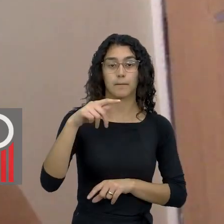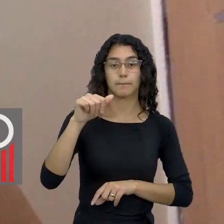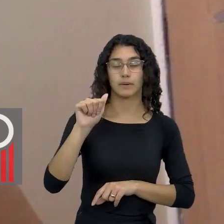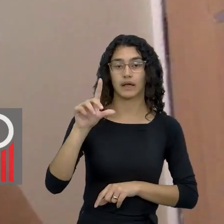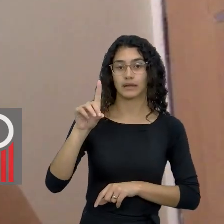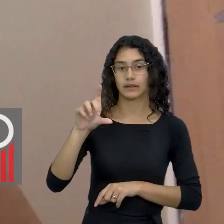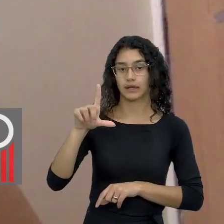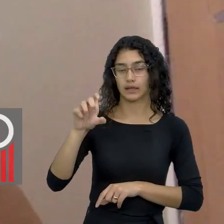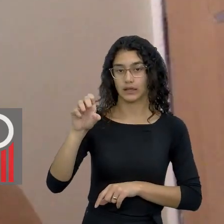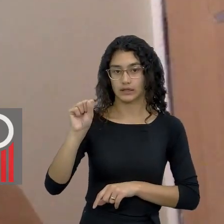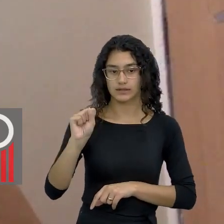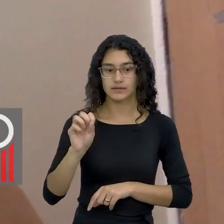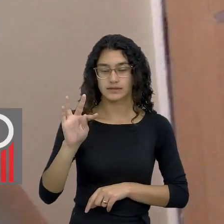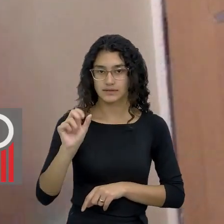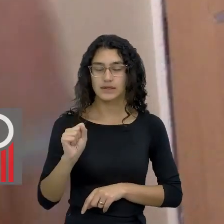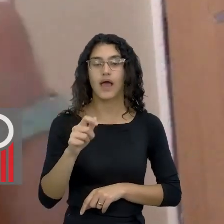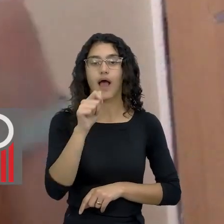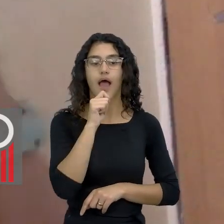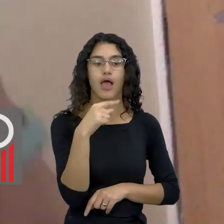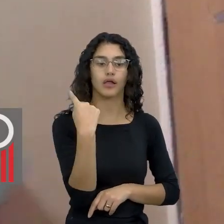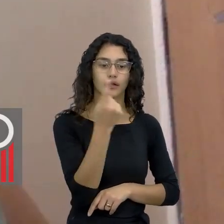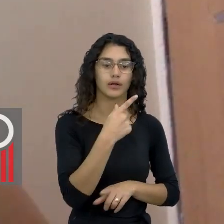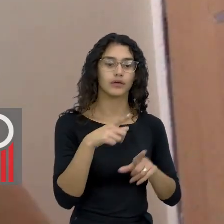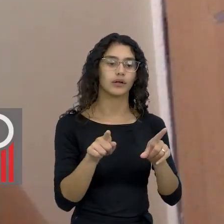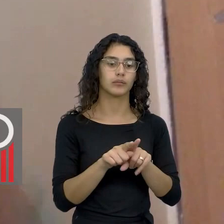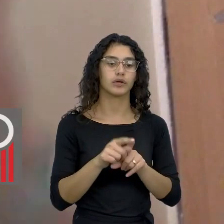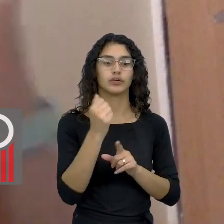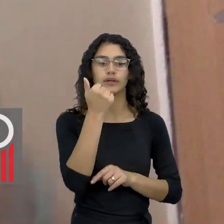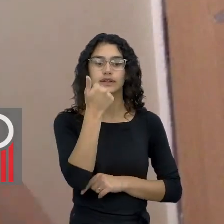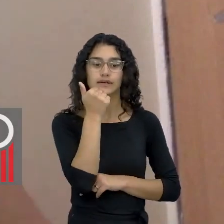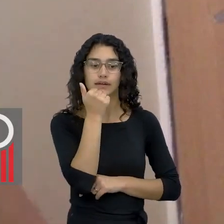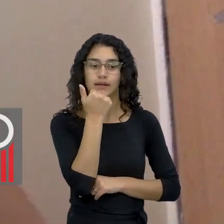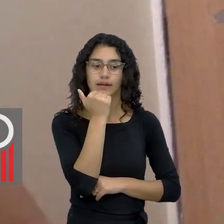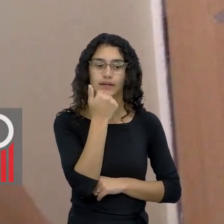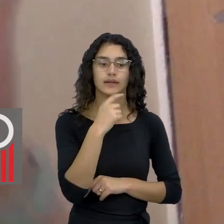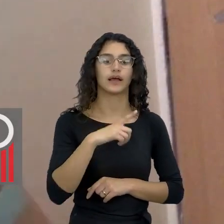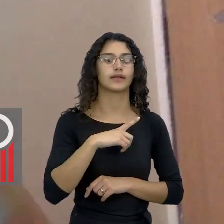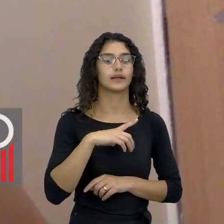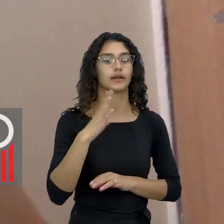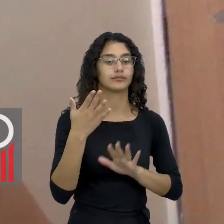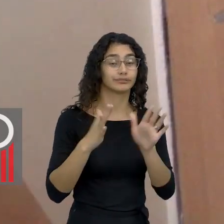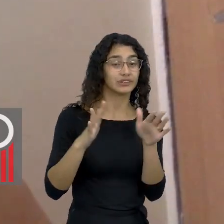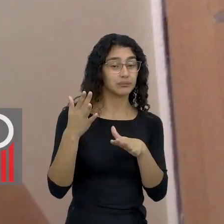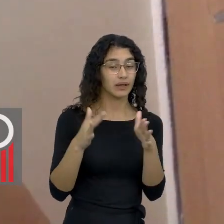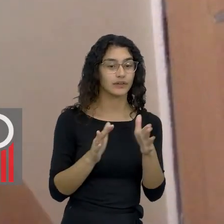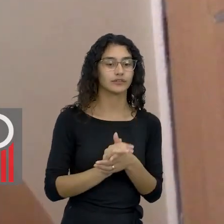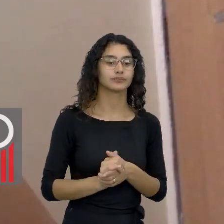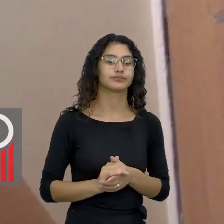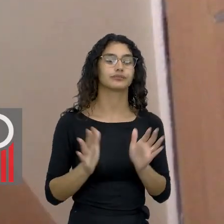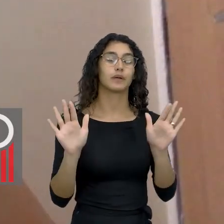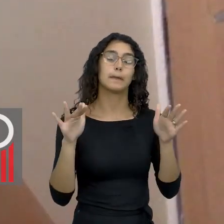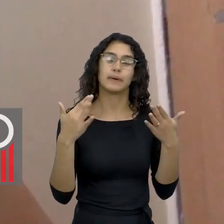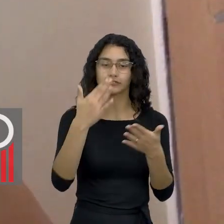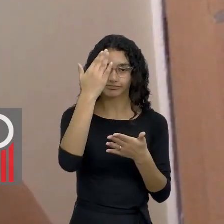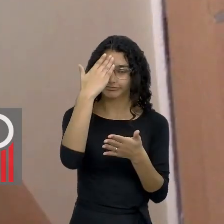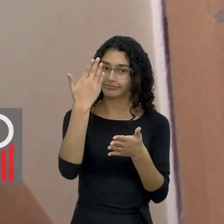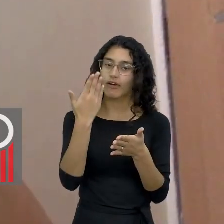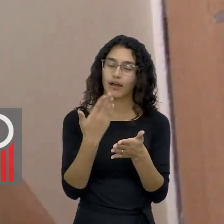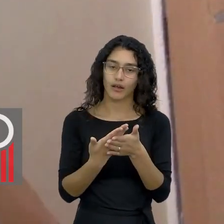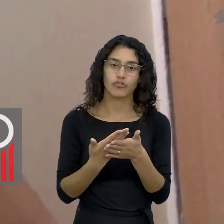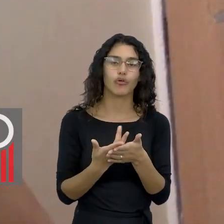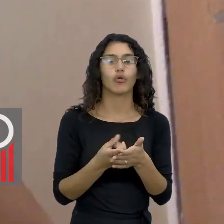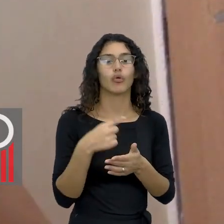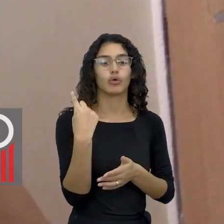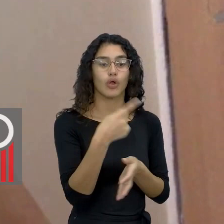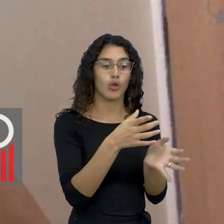Padlets, ainda, né, o nosso Padlet de ciência tá capenga, tá? Mas eu tenho certeza que